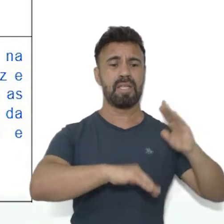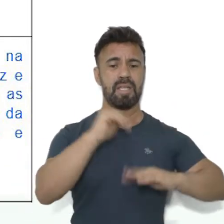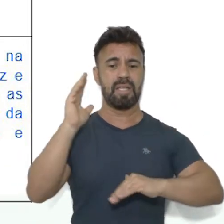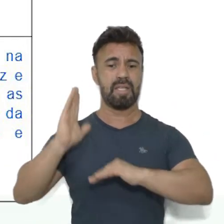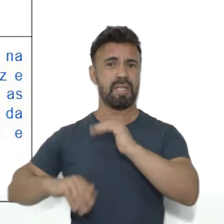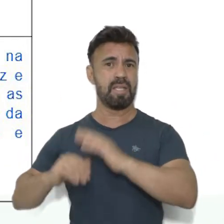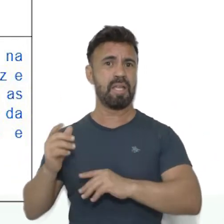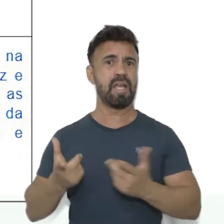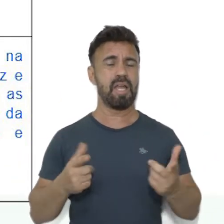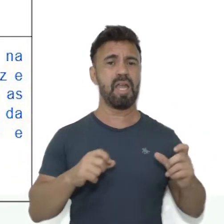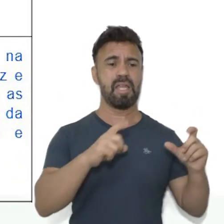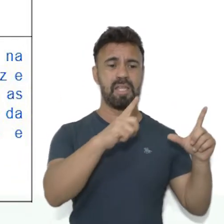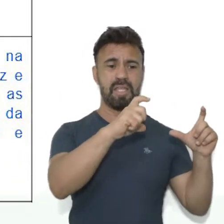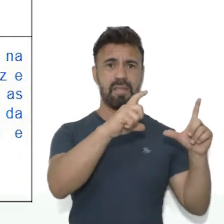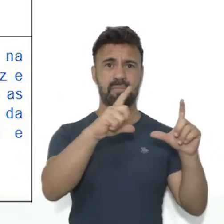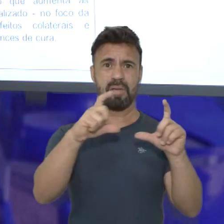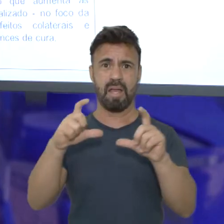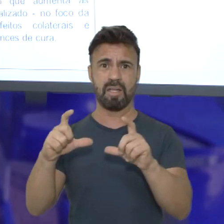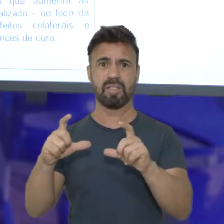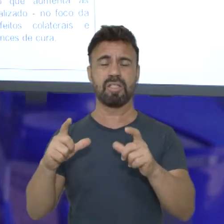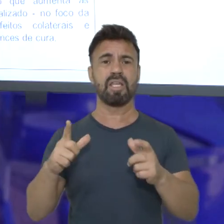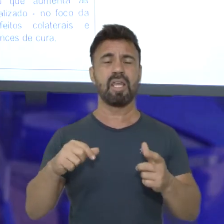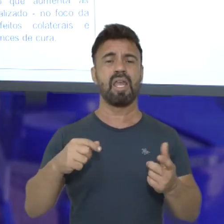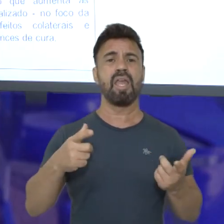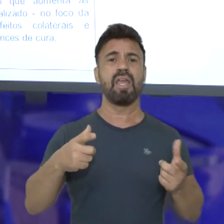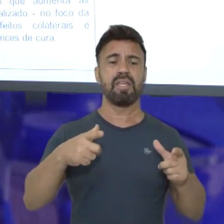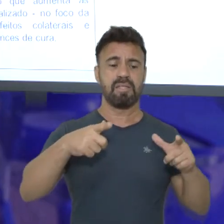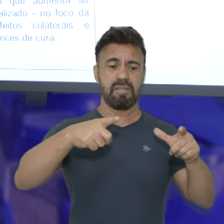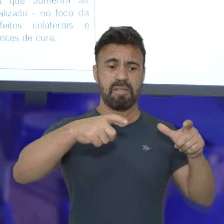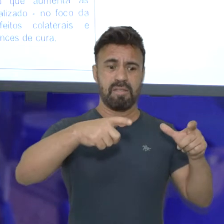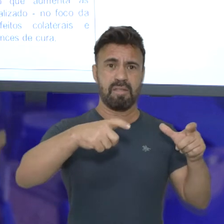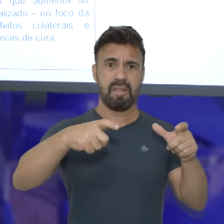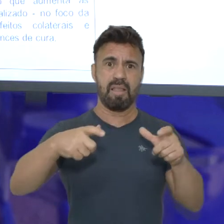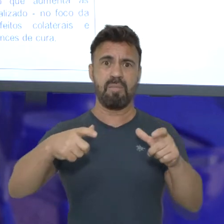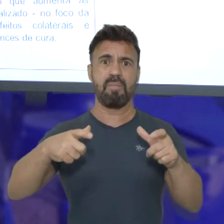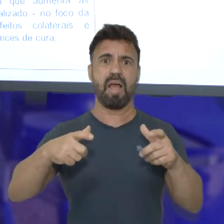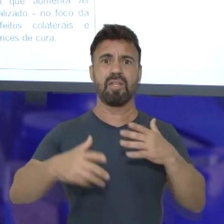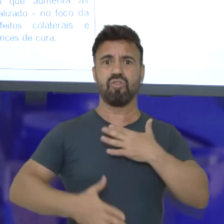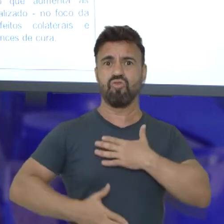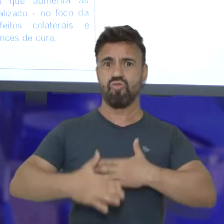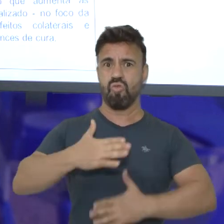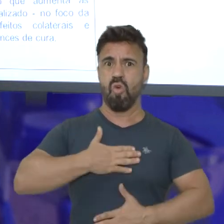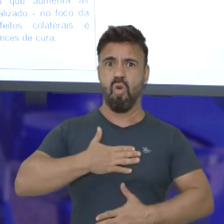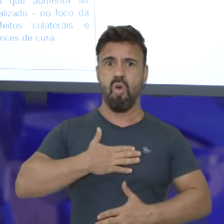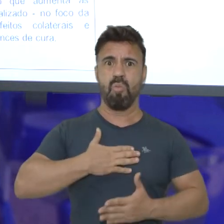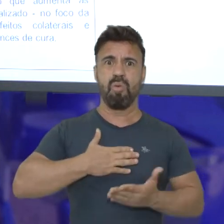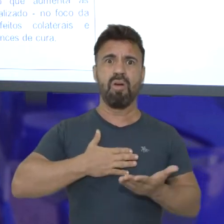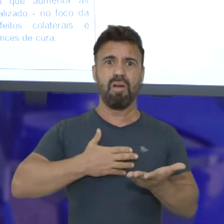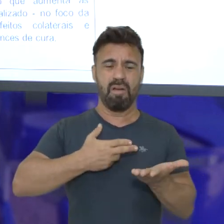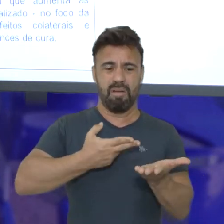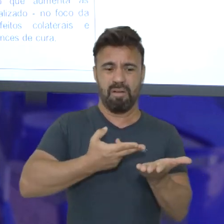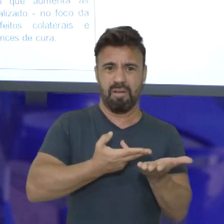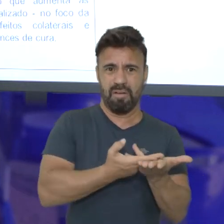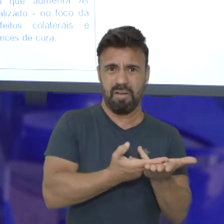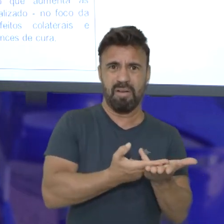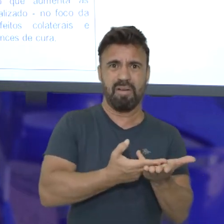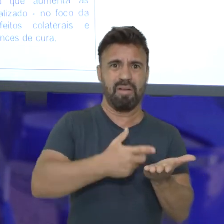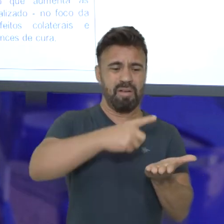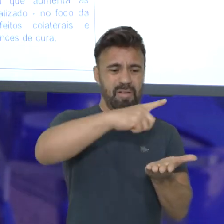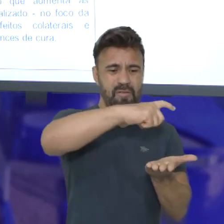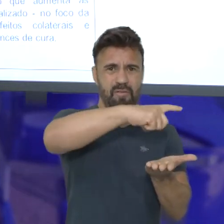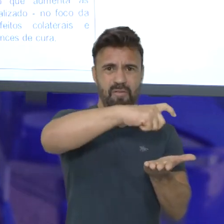por imagem, que é aquele tipo de exame que vai trazer um tipo de imagem do nosso corpo para ver como é que estão as